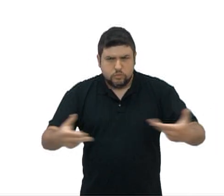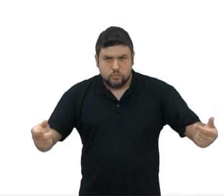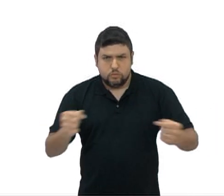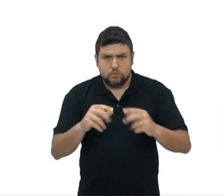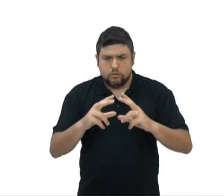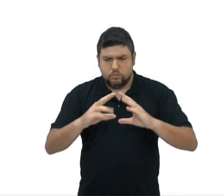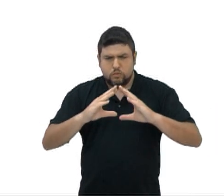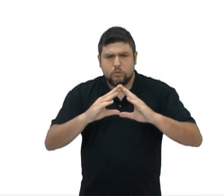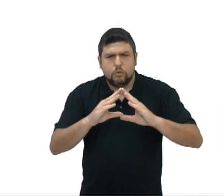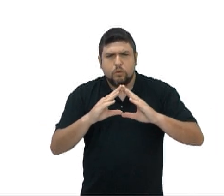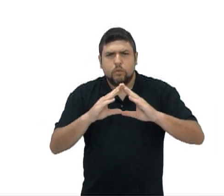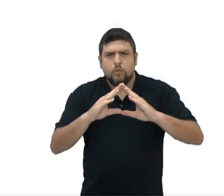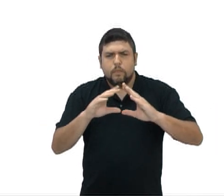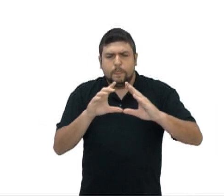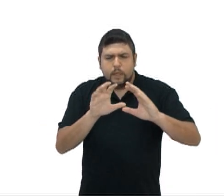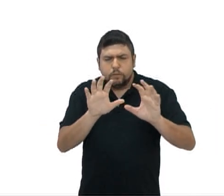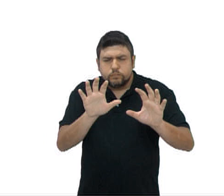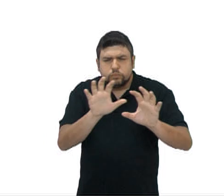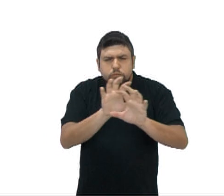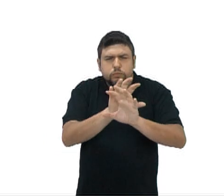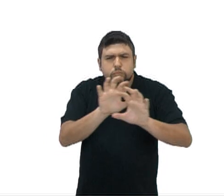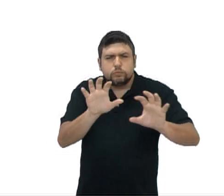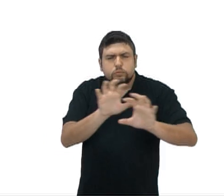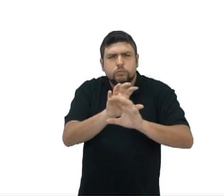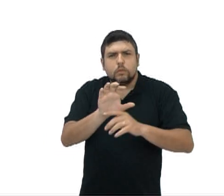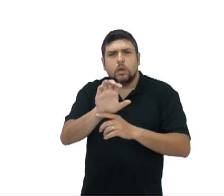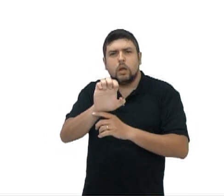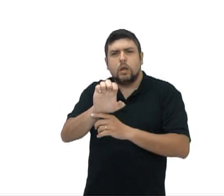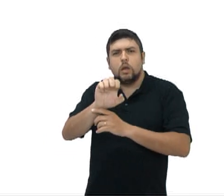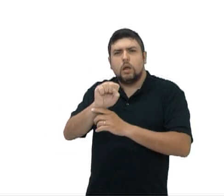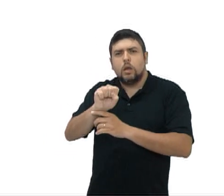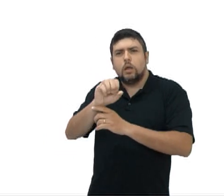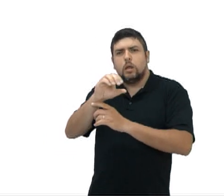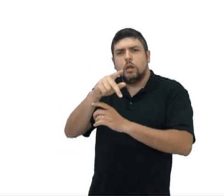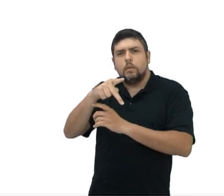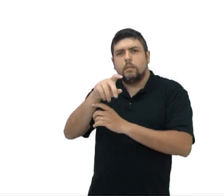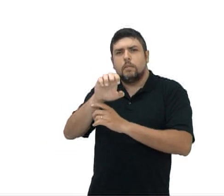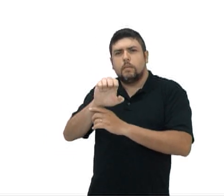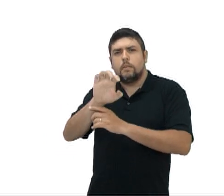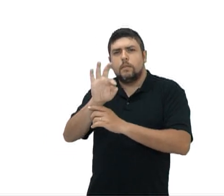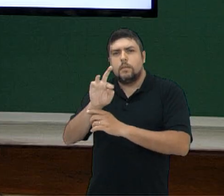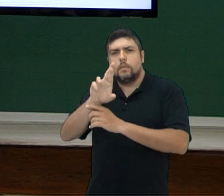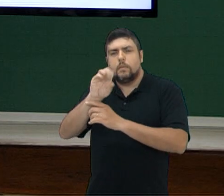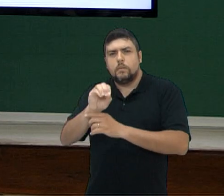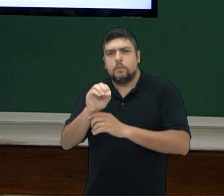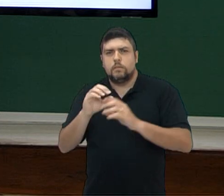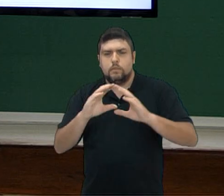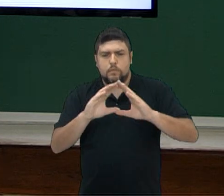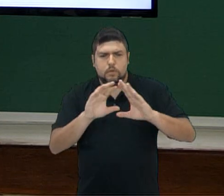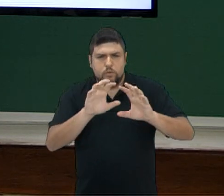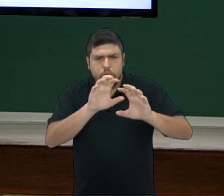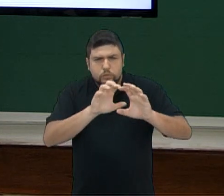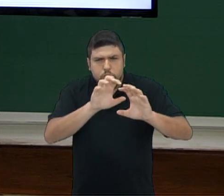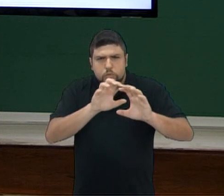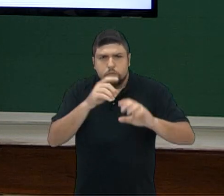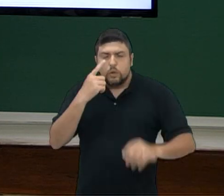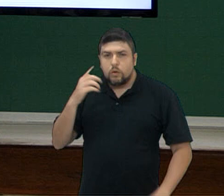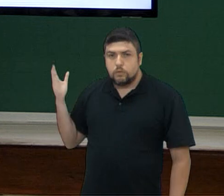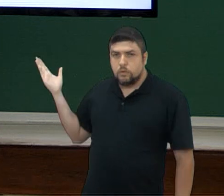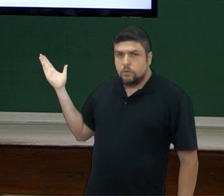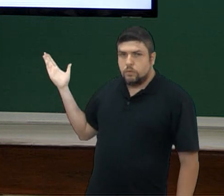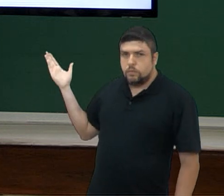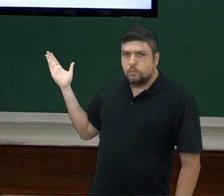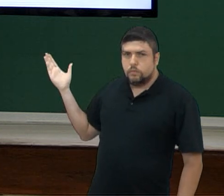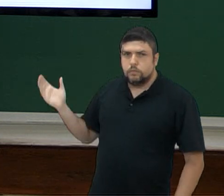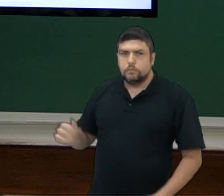o seu espectro. O espectro é a assinatura atômica de cada um desses componentes. Conforme você tem essas linhas